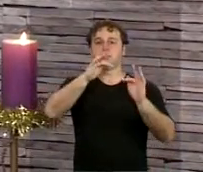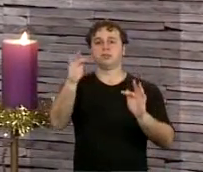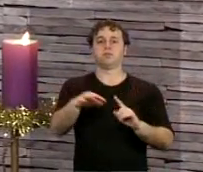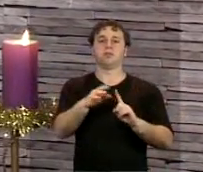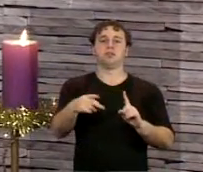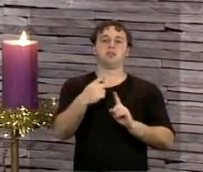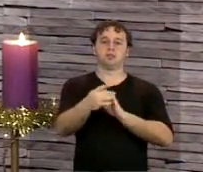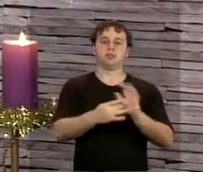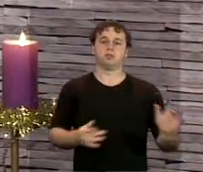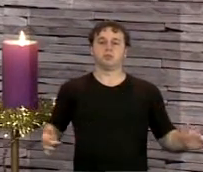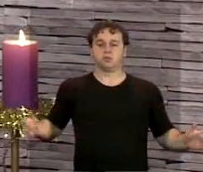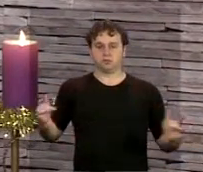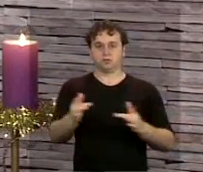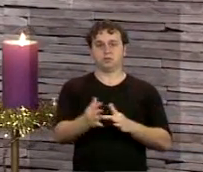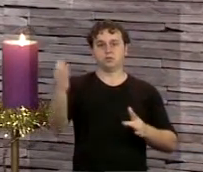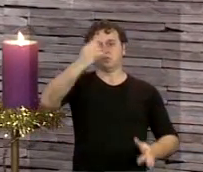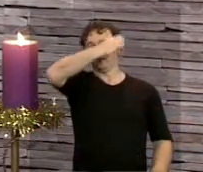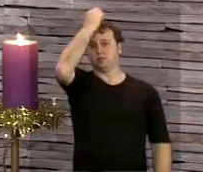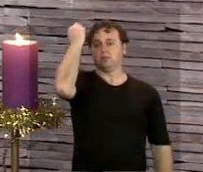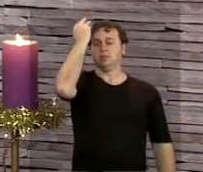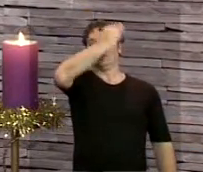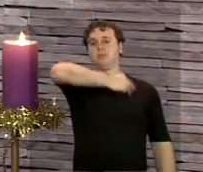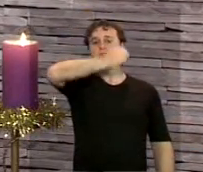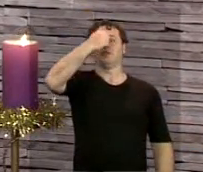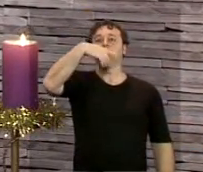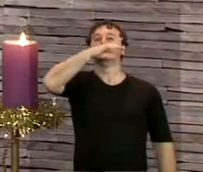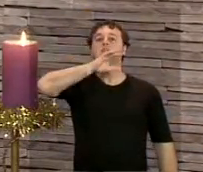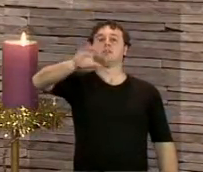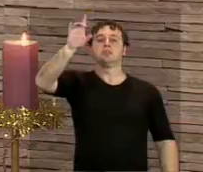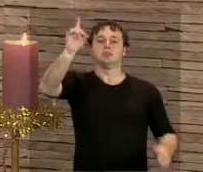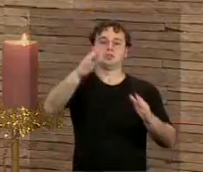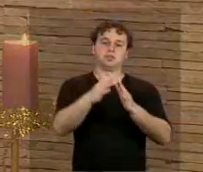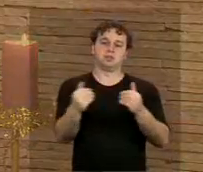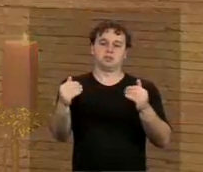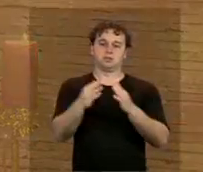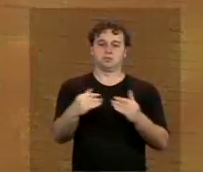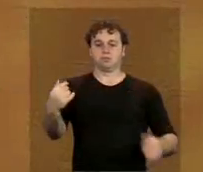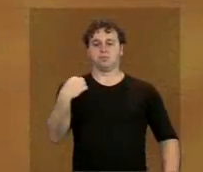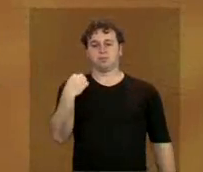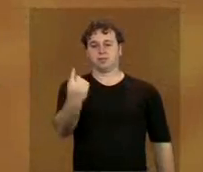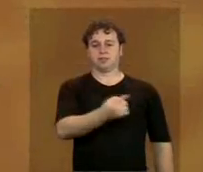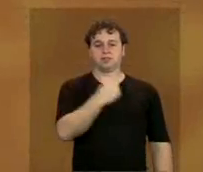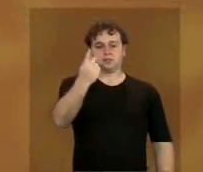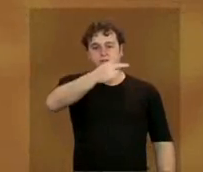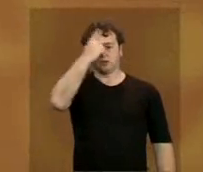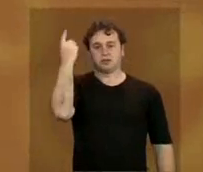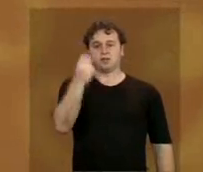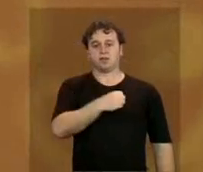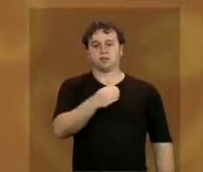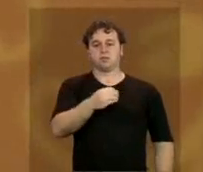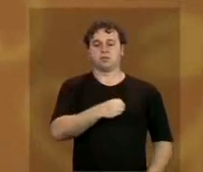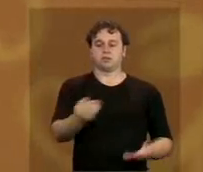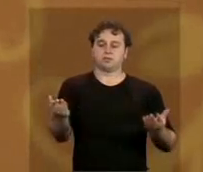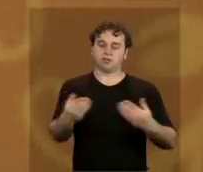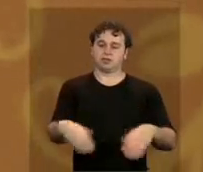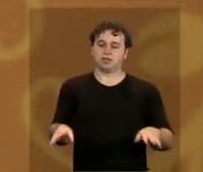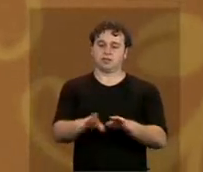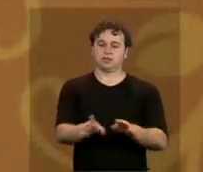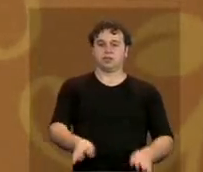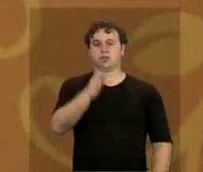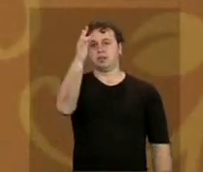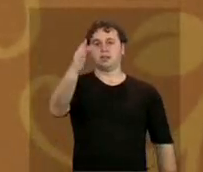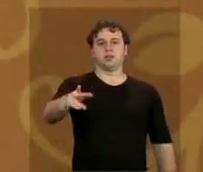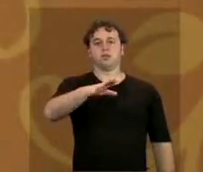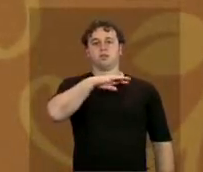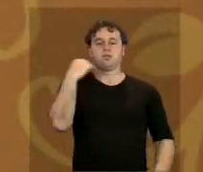vós entre as mulheres, e bendito é o fruto do vosso ventre, Jesus. Santa Maria, Mãe de Deus, rogai por nós,